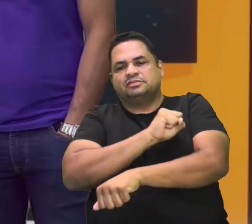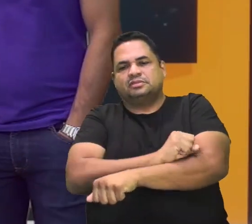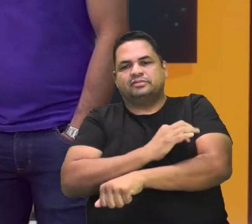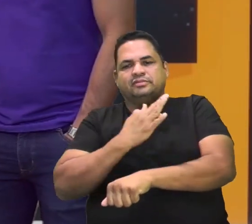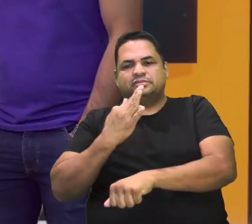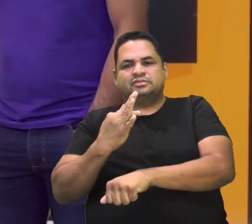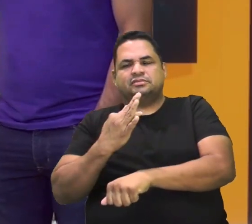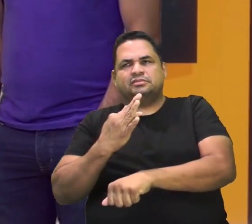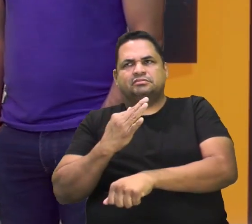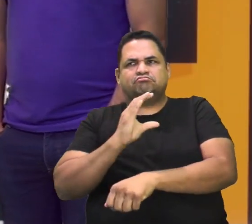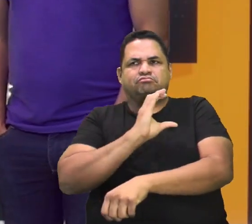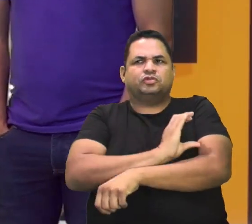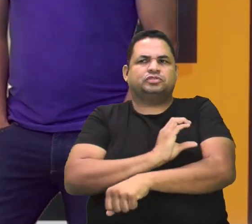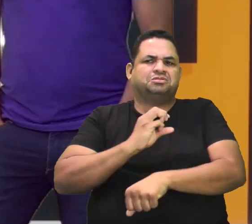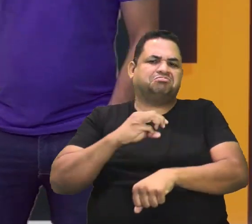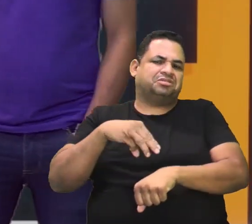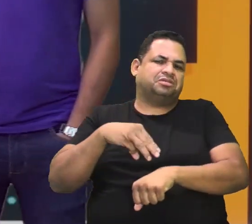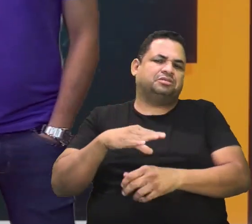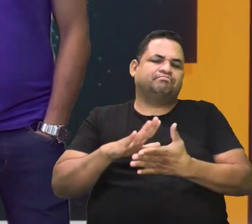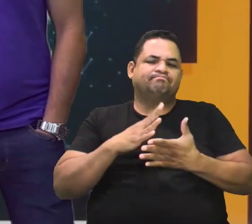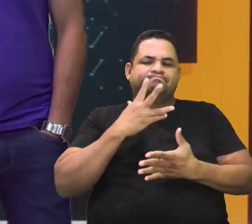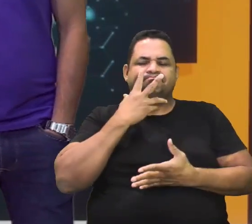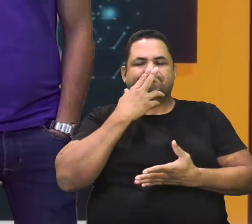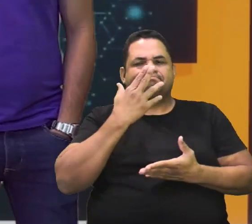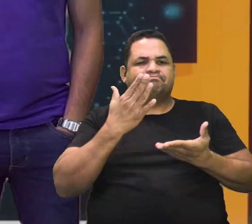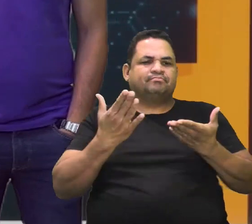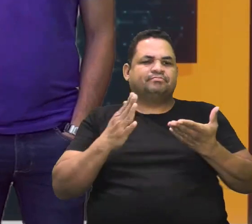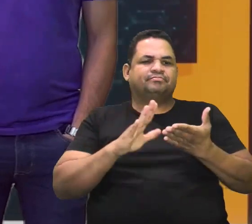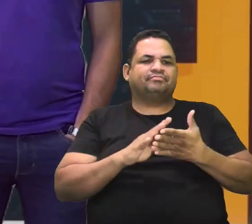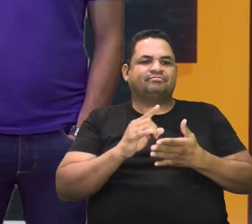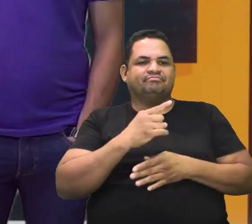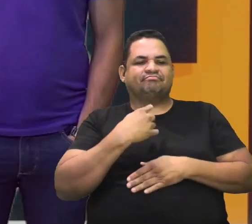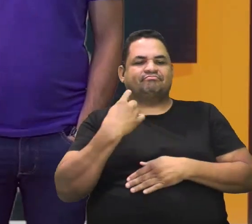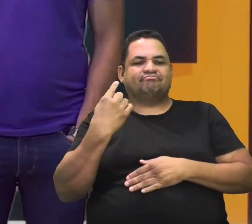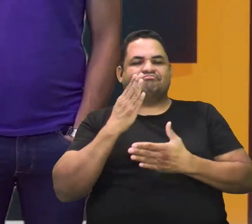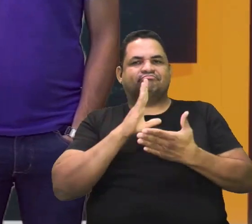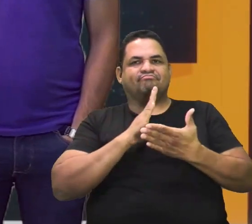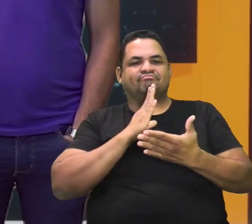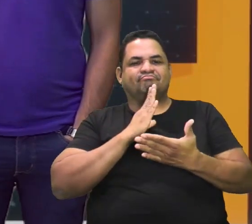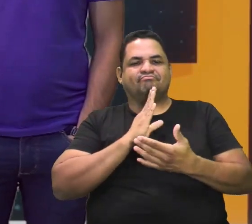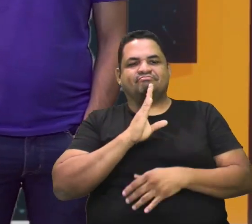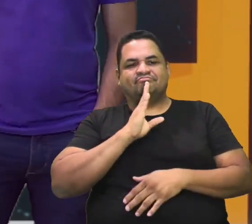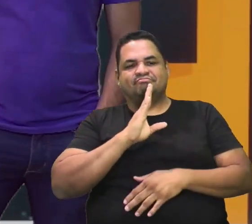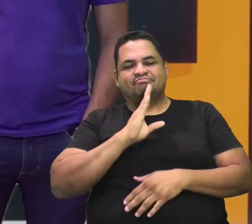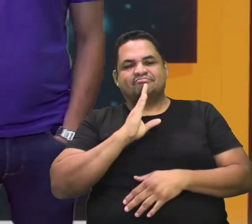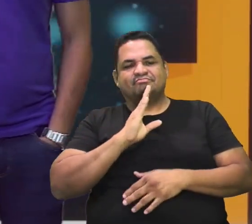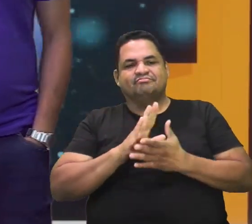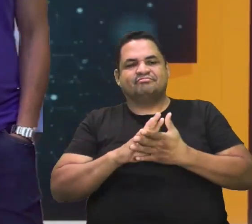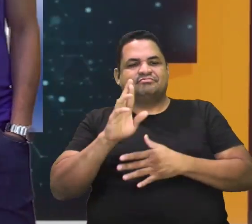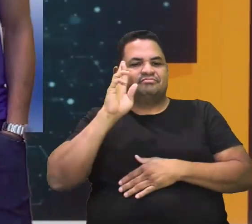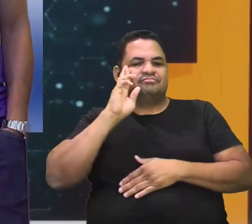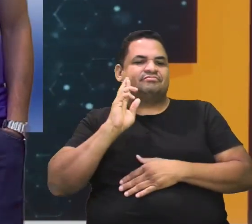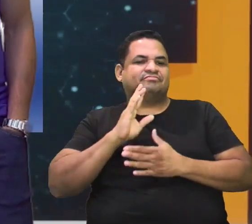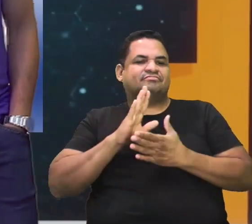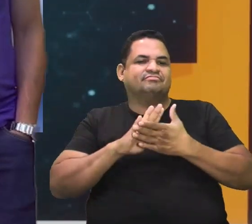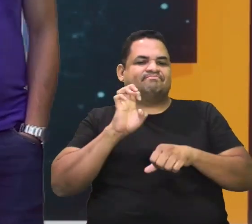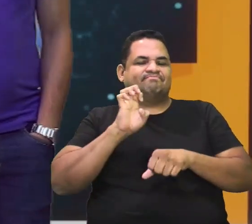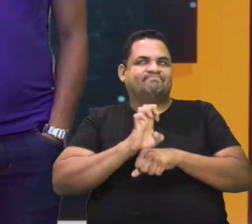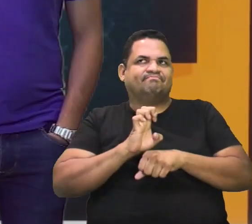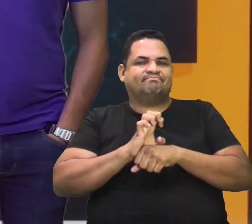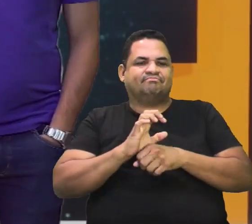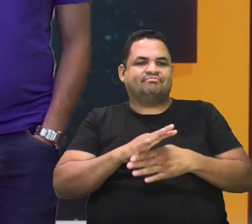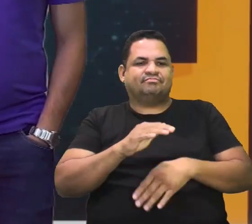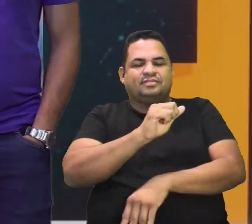Não sei. Também não sei. A gente conhece o estado de Rondônia até ali, né? Muitas particularidades aí, não. Mas